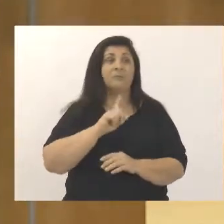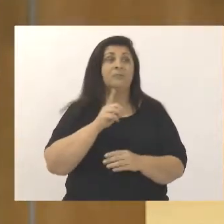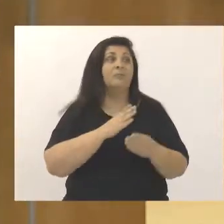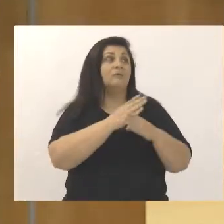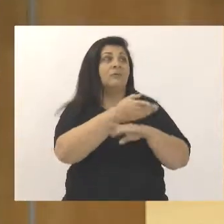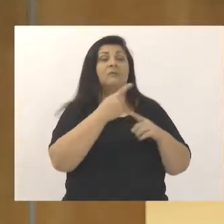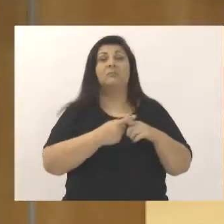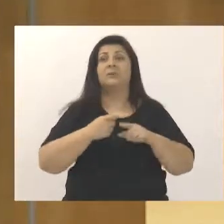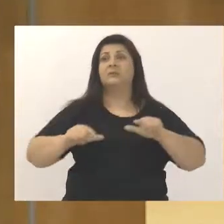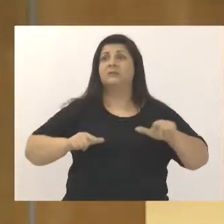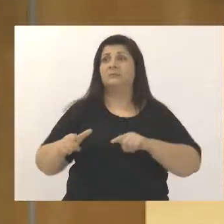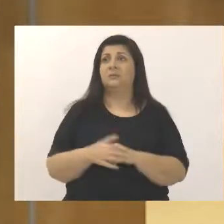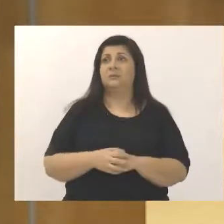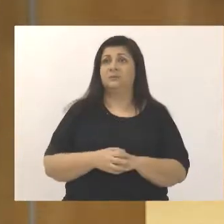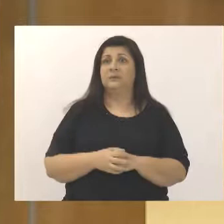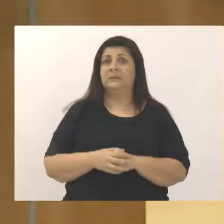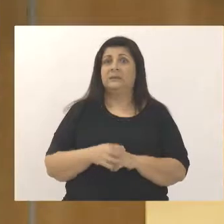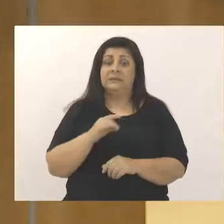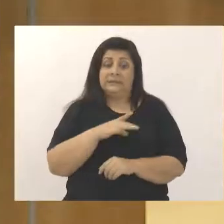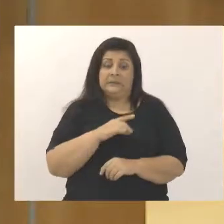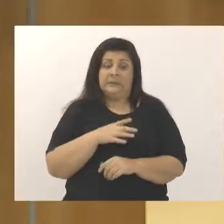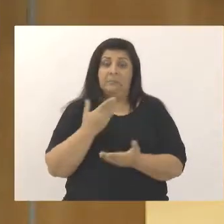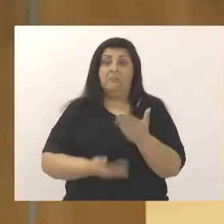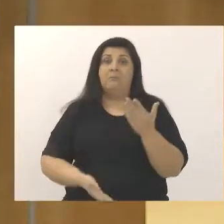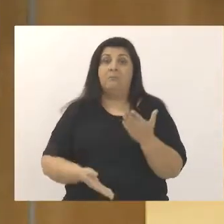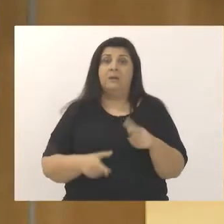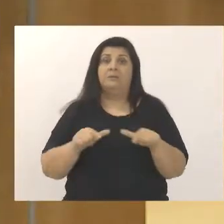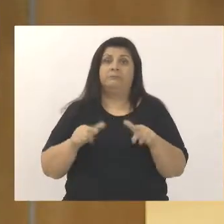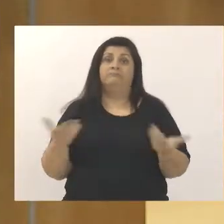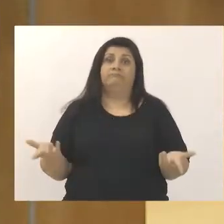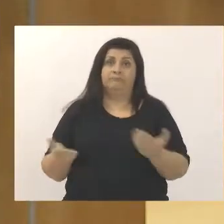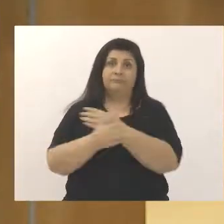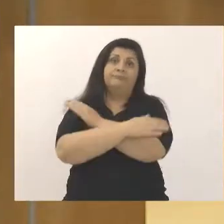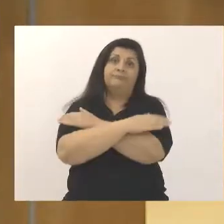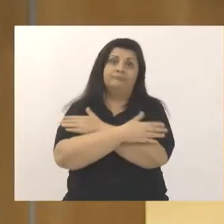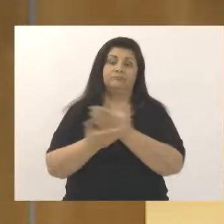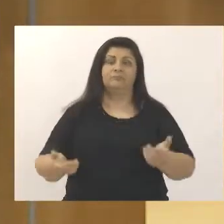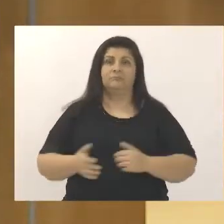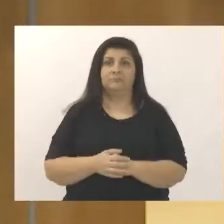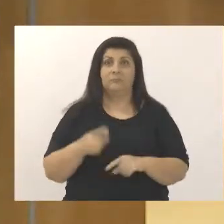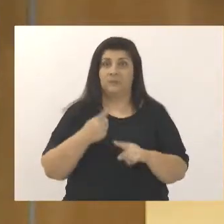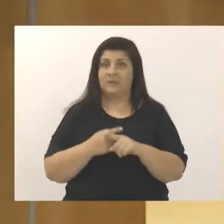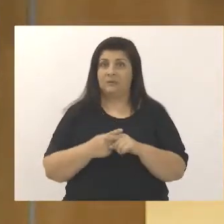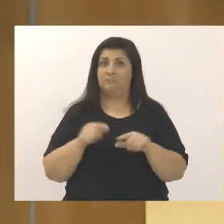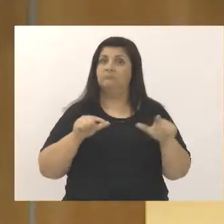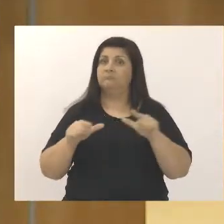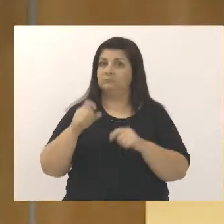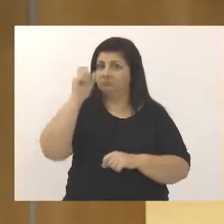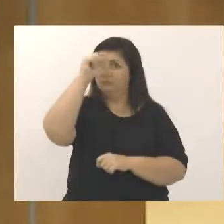trabalhando e tem medo até de perder o emprego. Que o emprego está difícil.